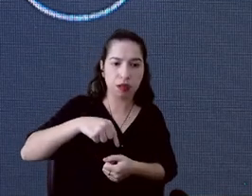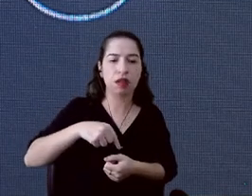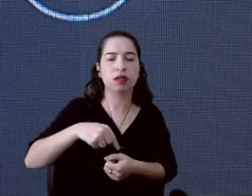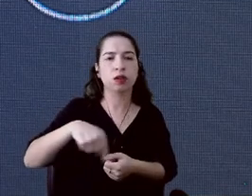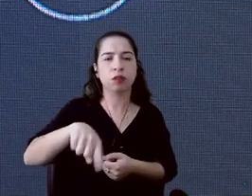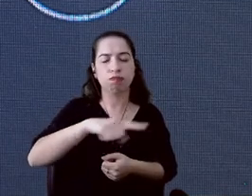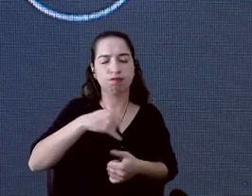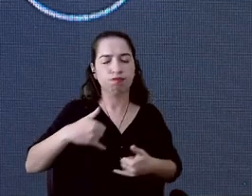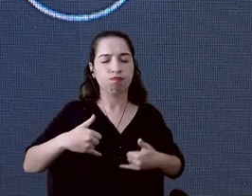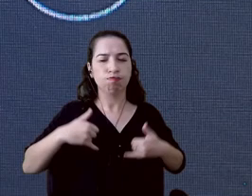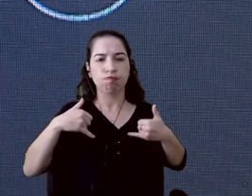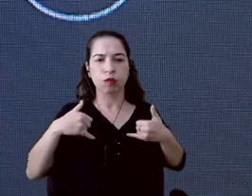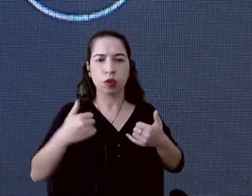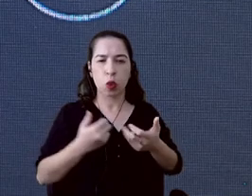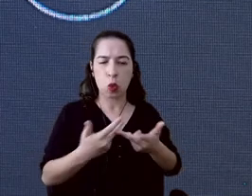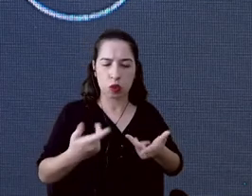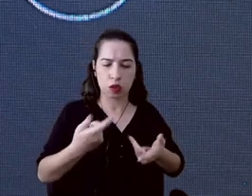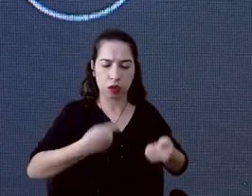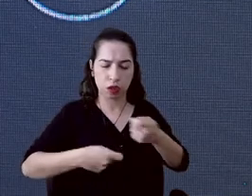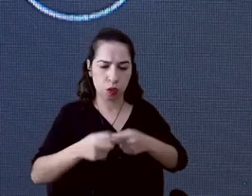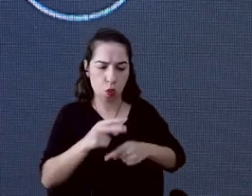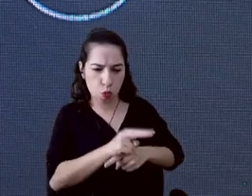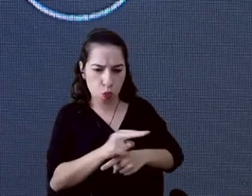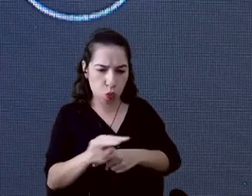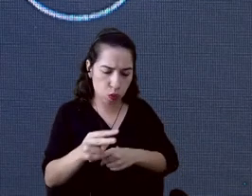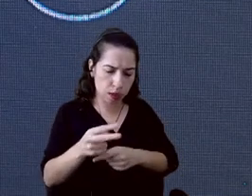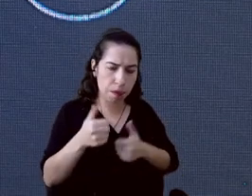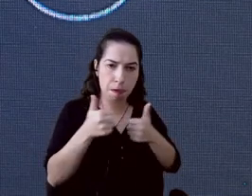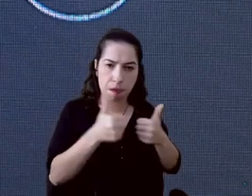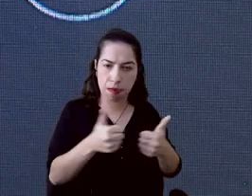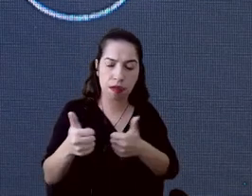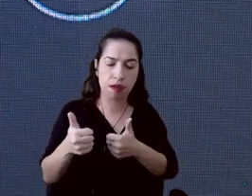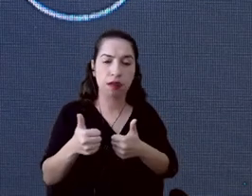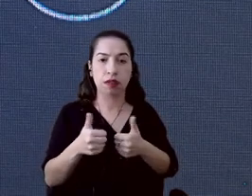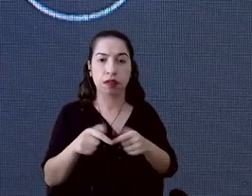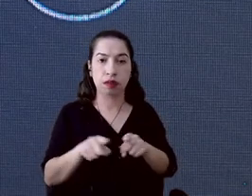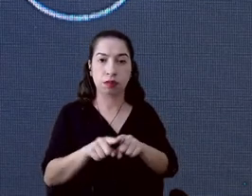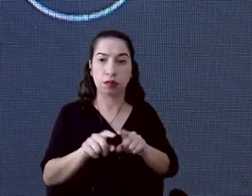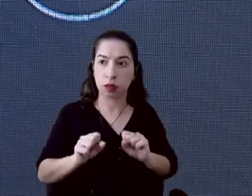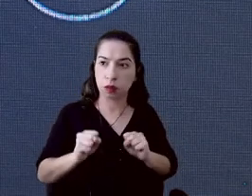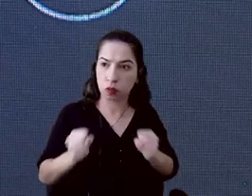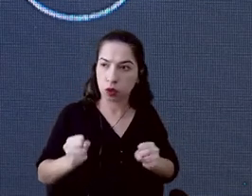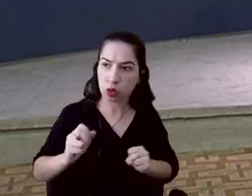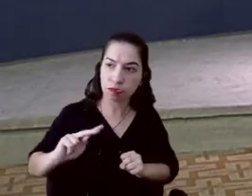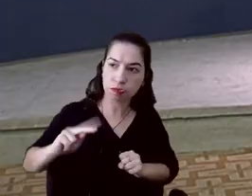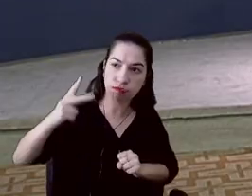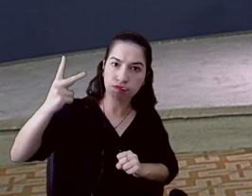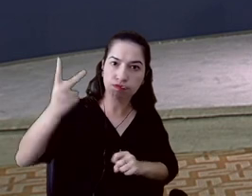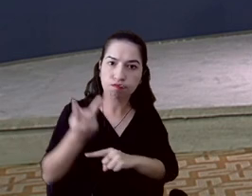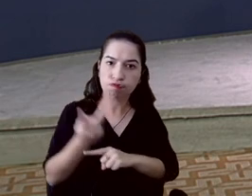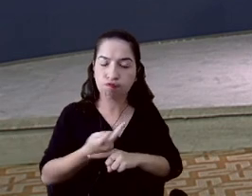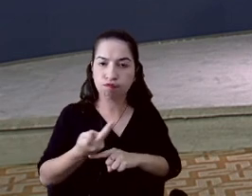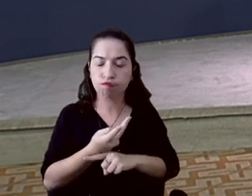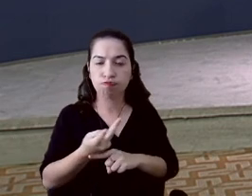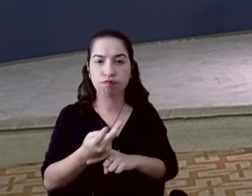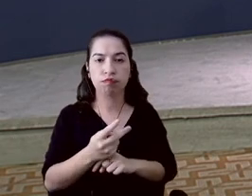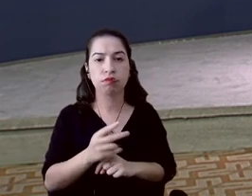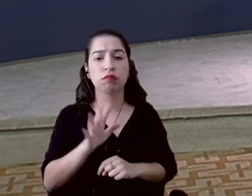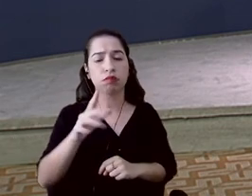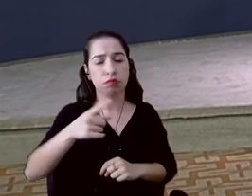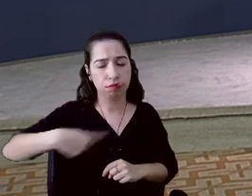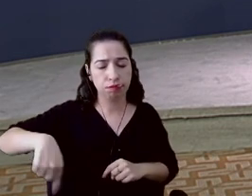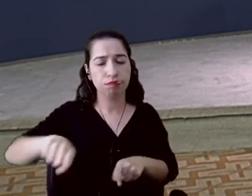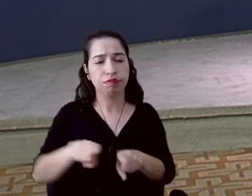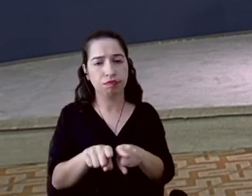muito bem das nossas Finanças né com muito cuidado e buscar rentabilidade e mas nós também aquele momento